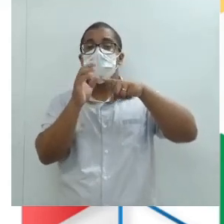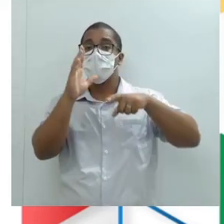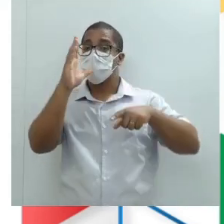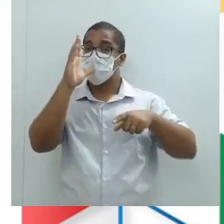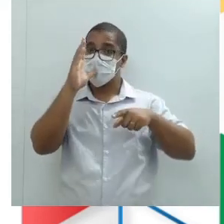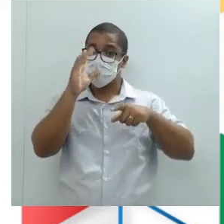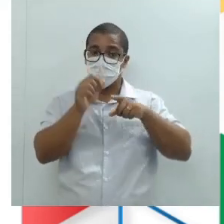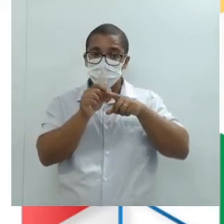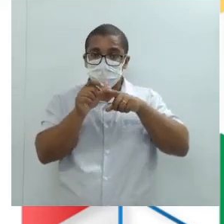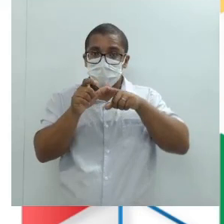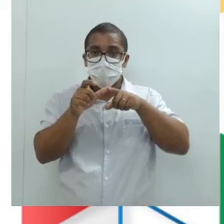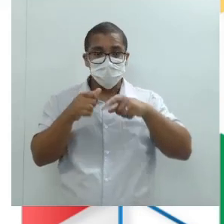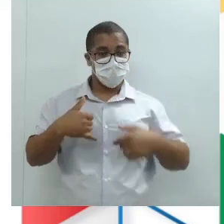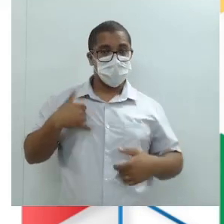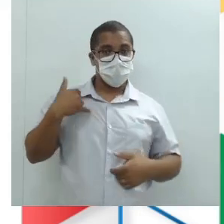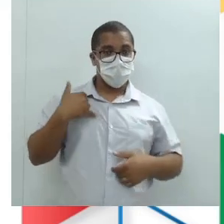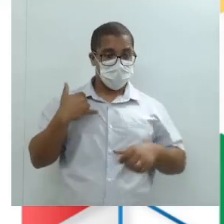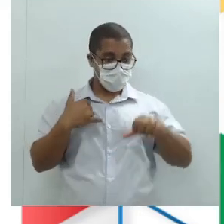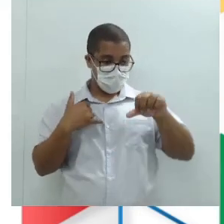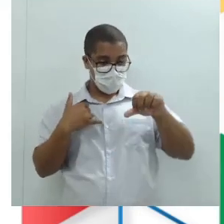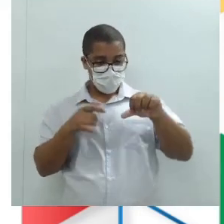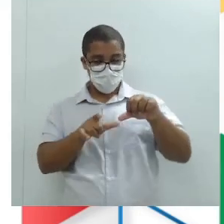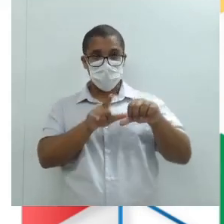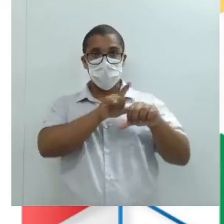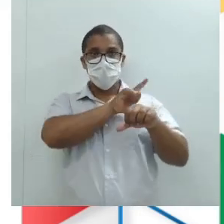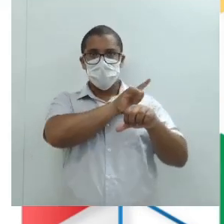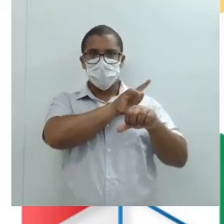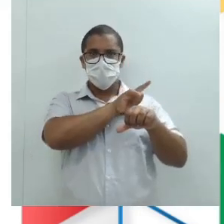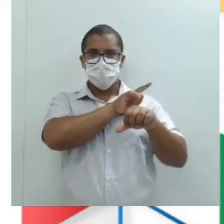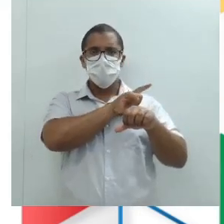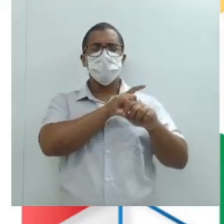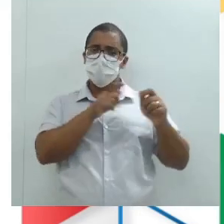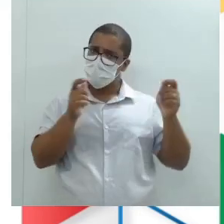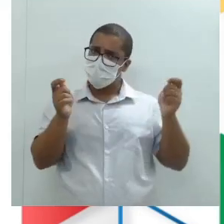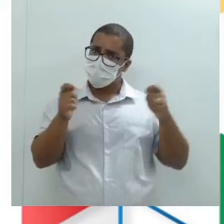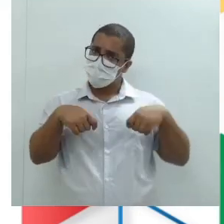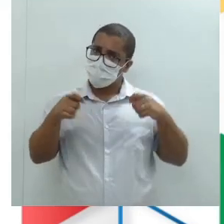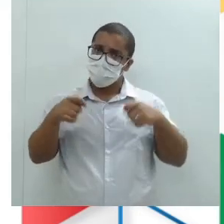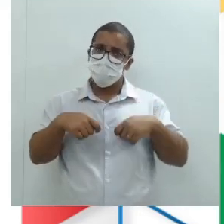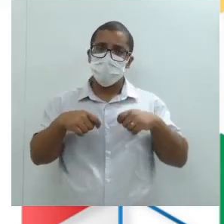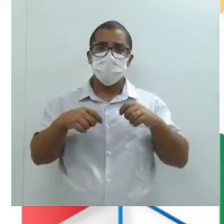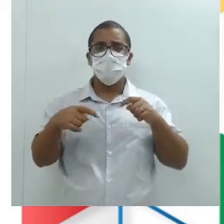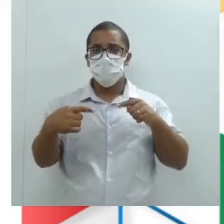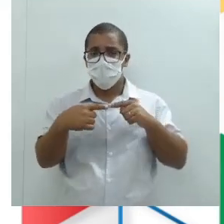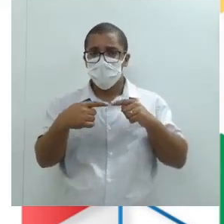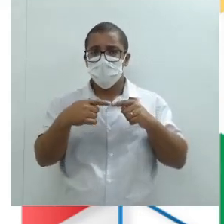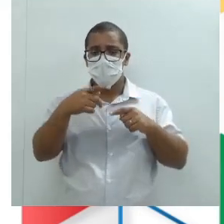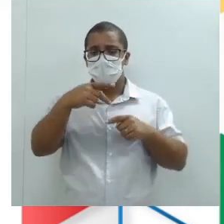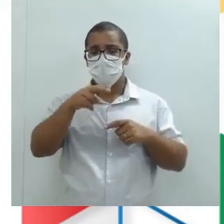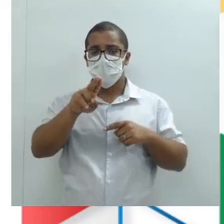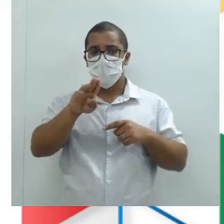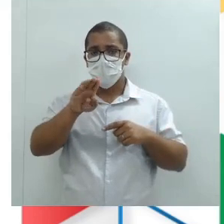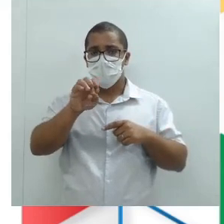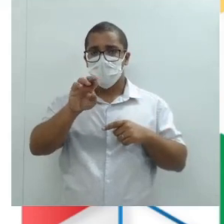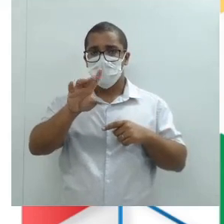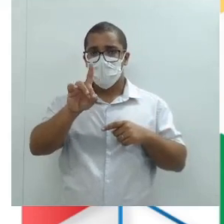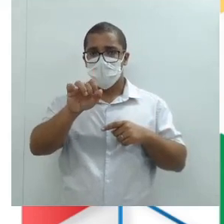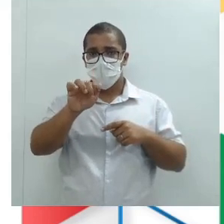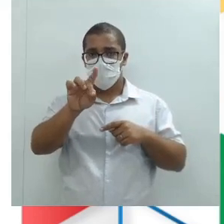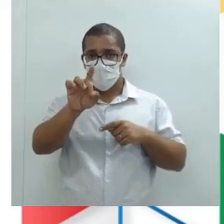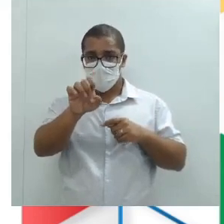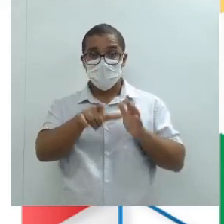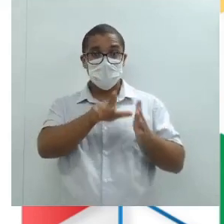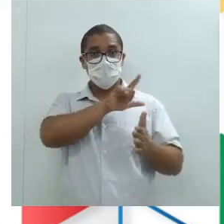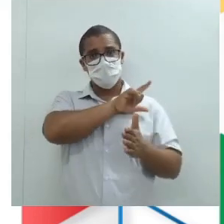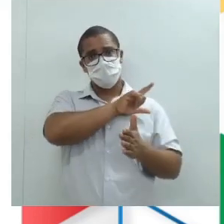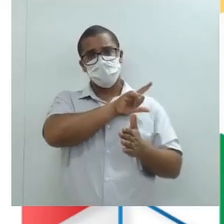pênis antes dos 9 anos de idade. Isso daí quando se fala da puberdade precoce, né? A